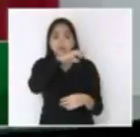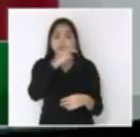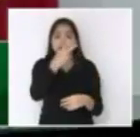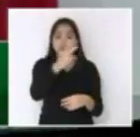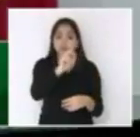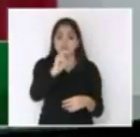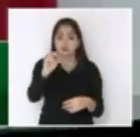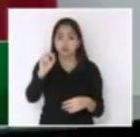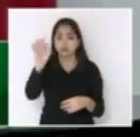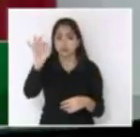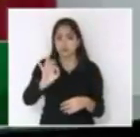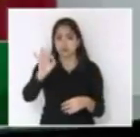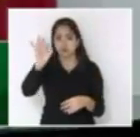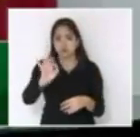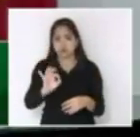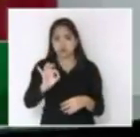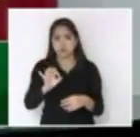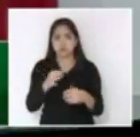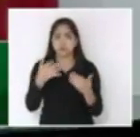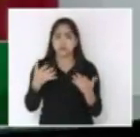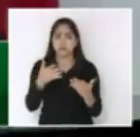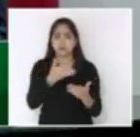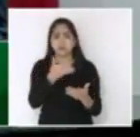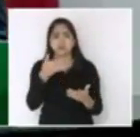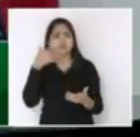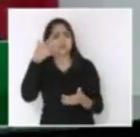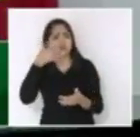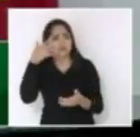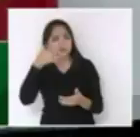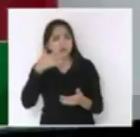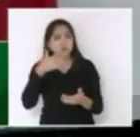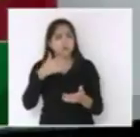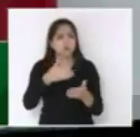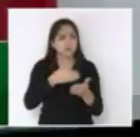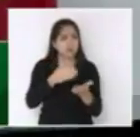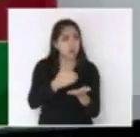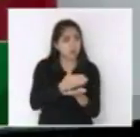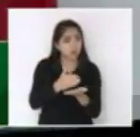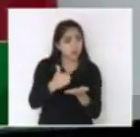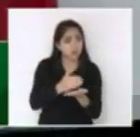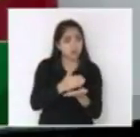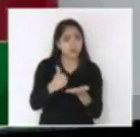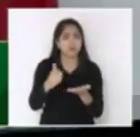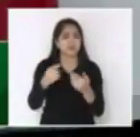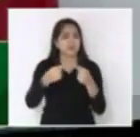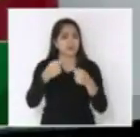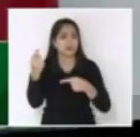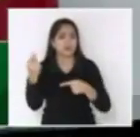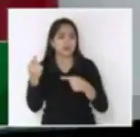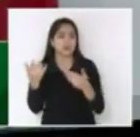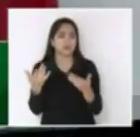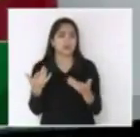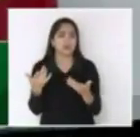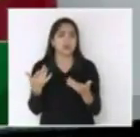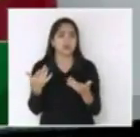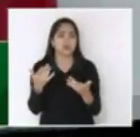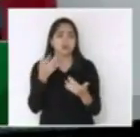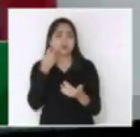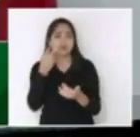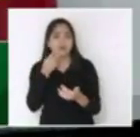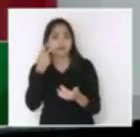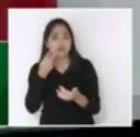200%. Então, os discursos que foram feitos aqui são descabidos, são